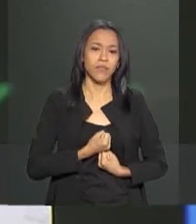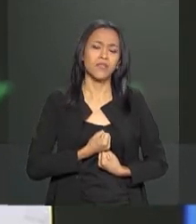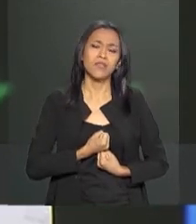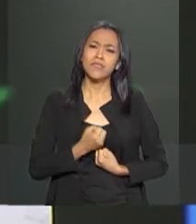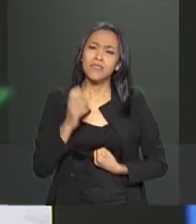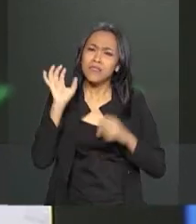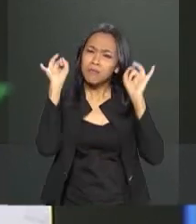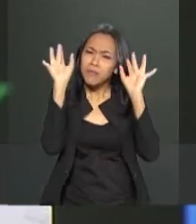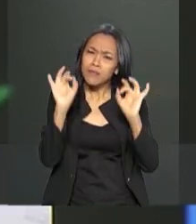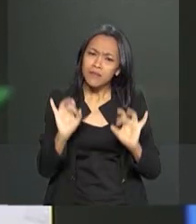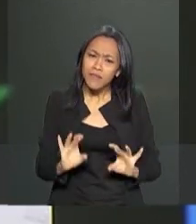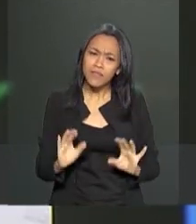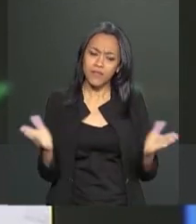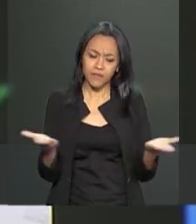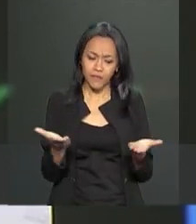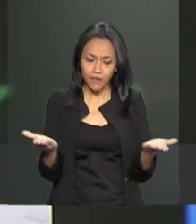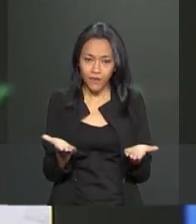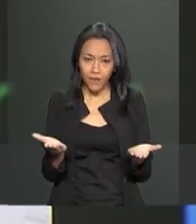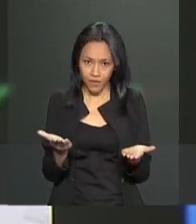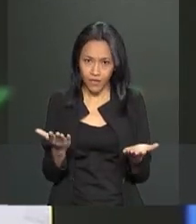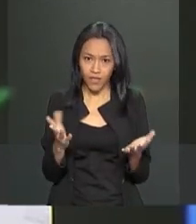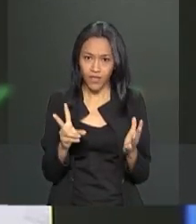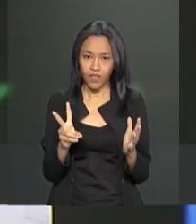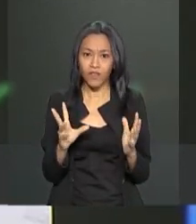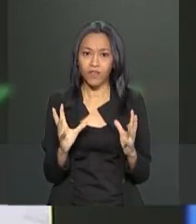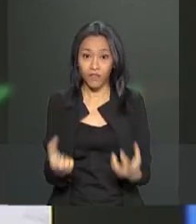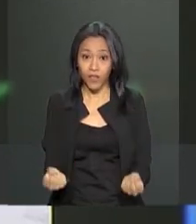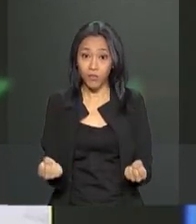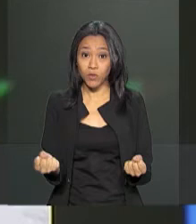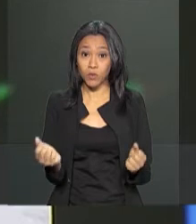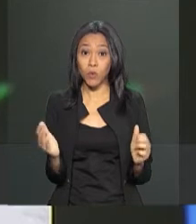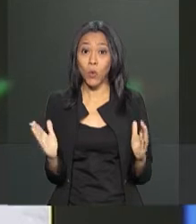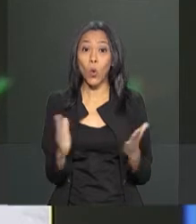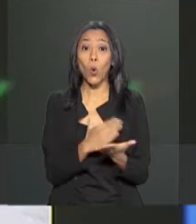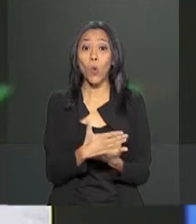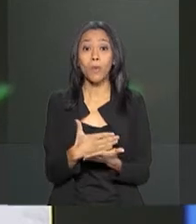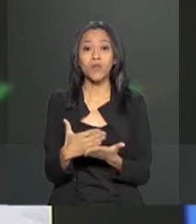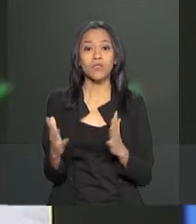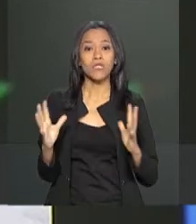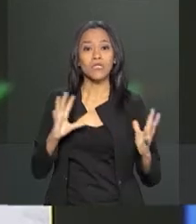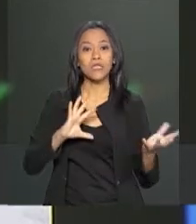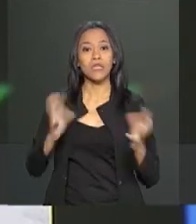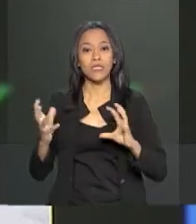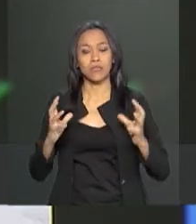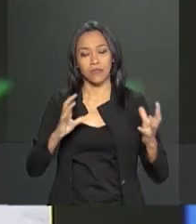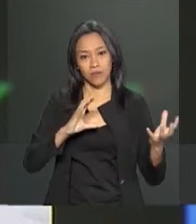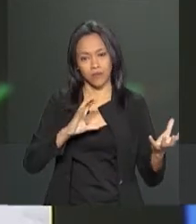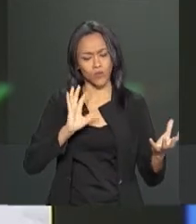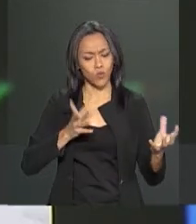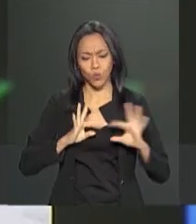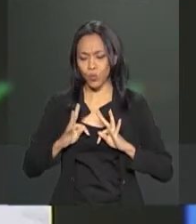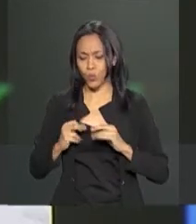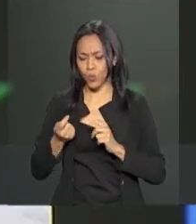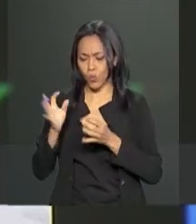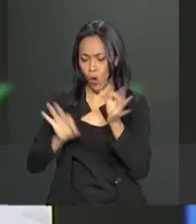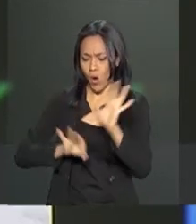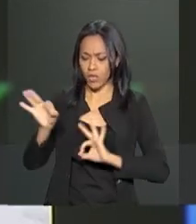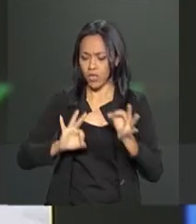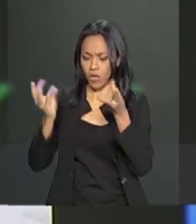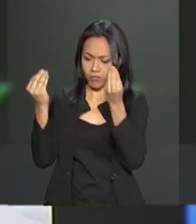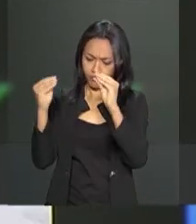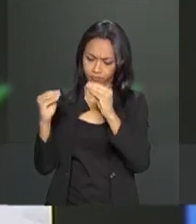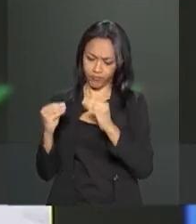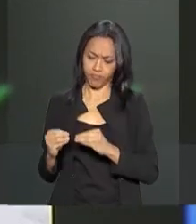Especialmente agora que nós vamos entrar num momento de transição, nós já estamos com tudo formatado para